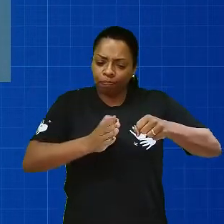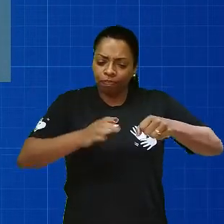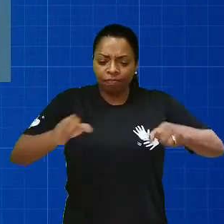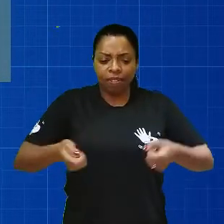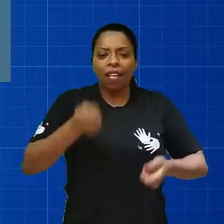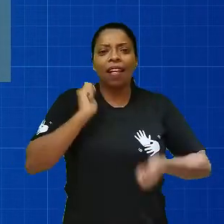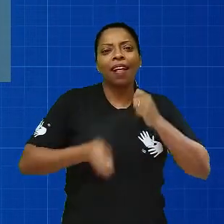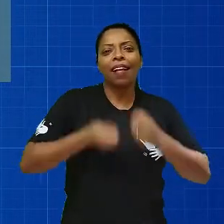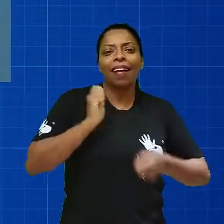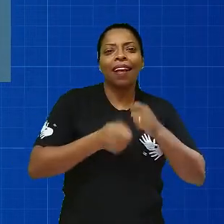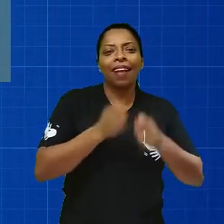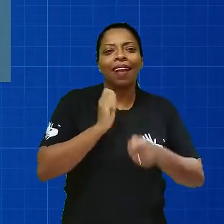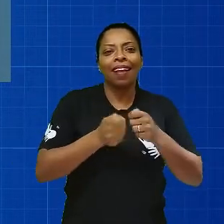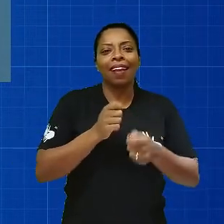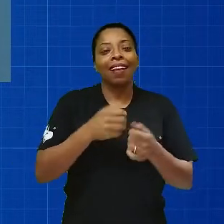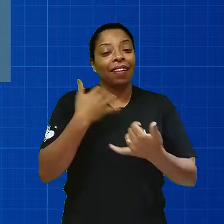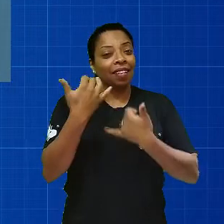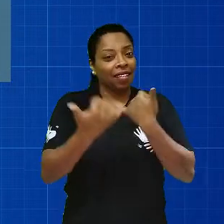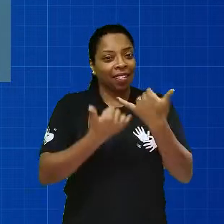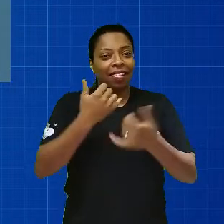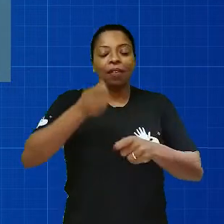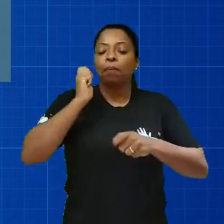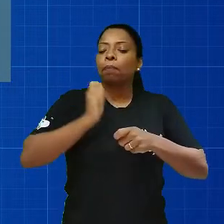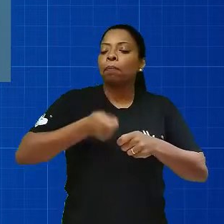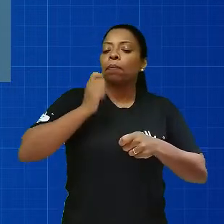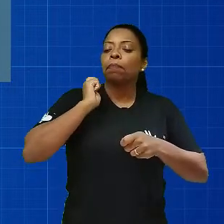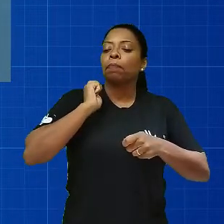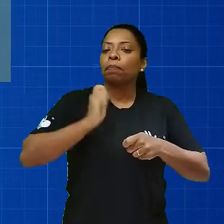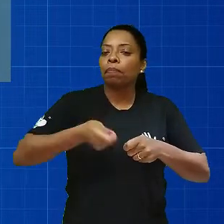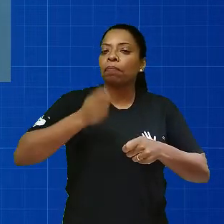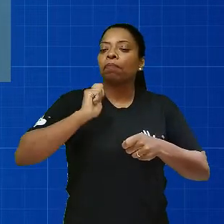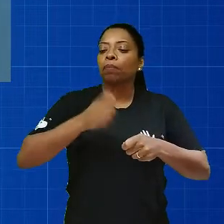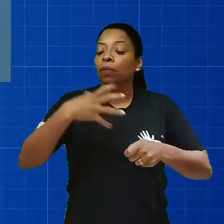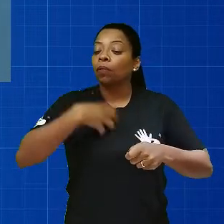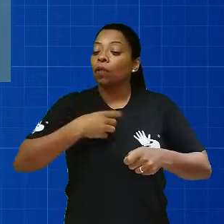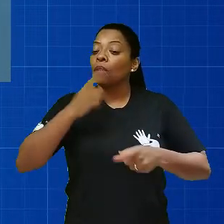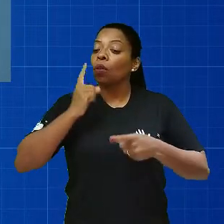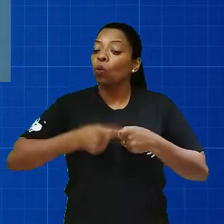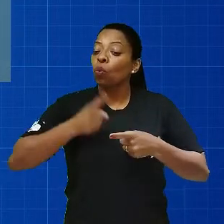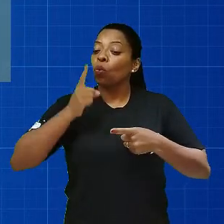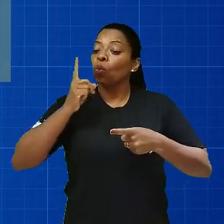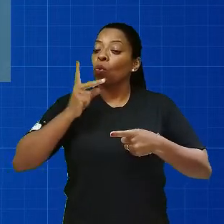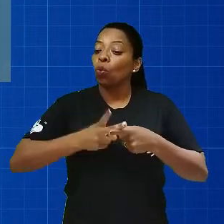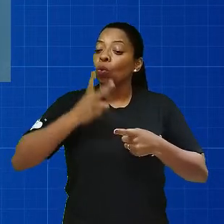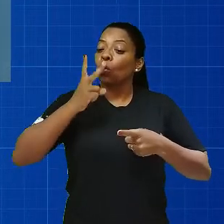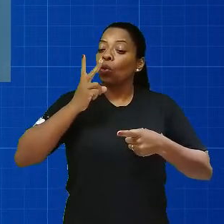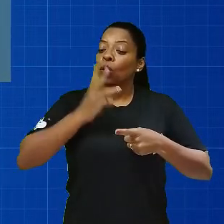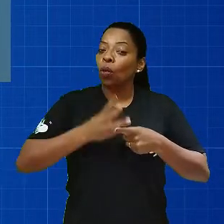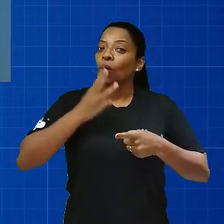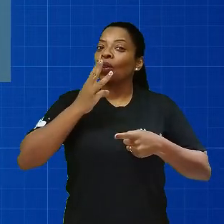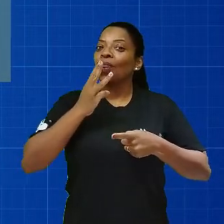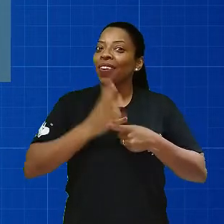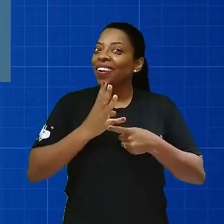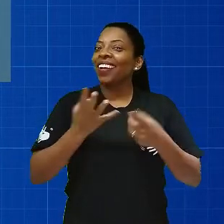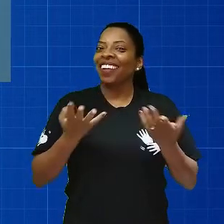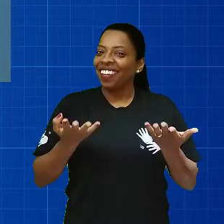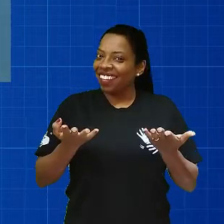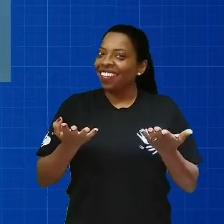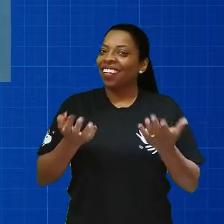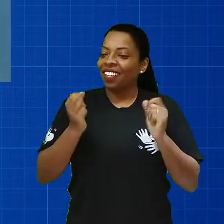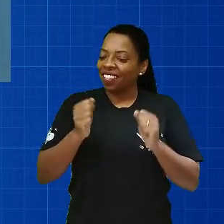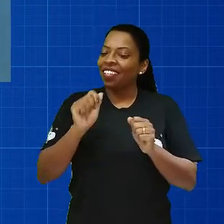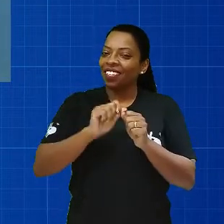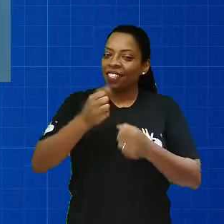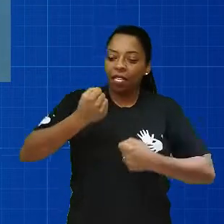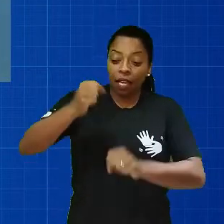para você fazer proposta com as crianças, elas marcarem um ritmo. Então, as clavas também podem ser construídas com